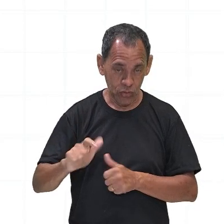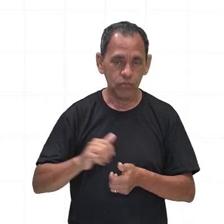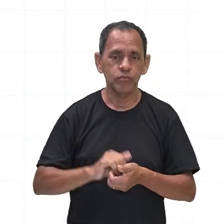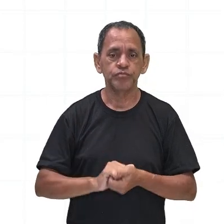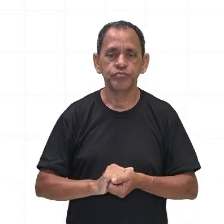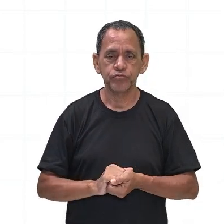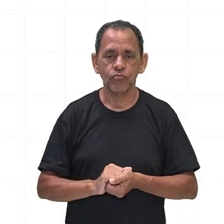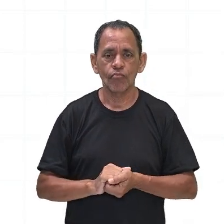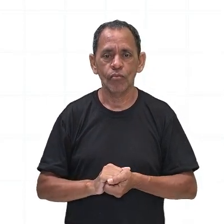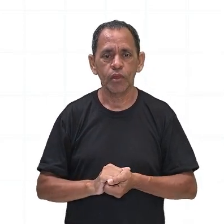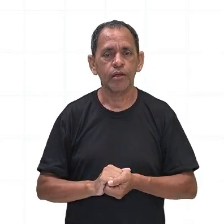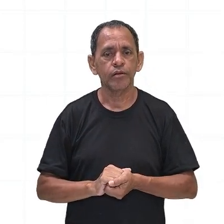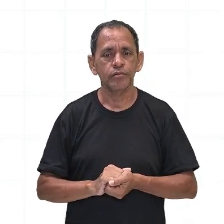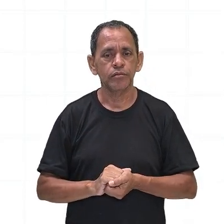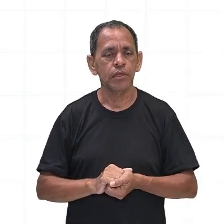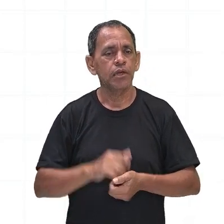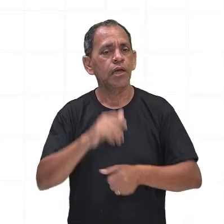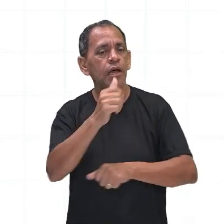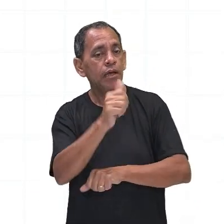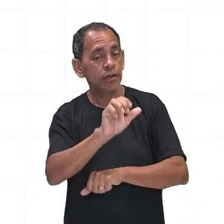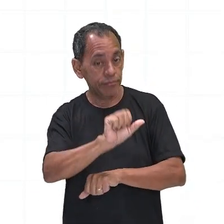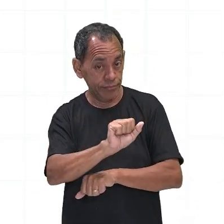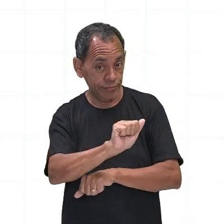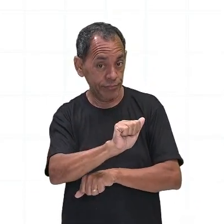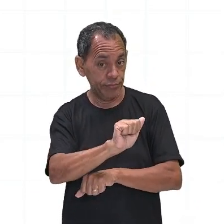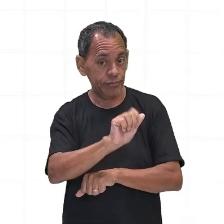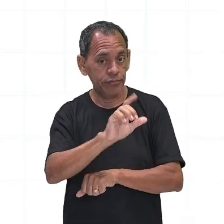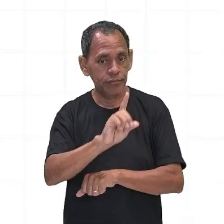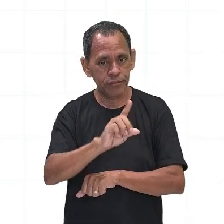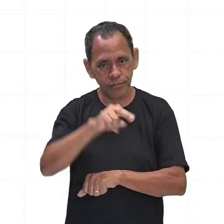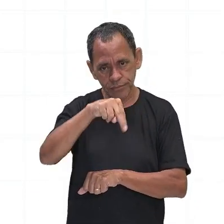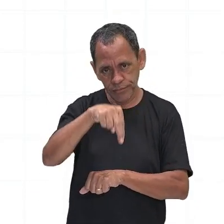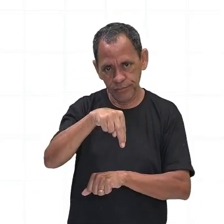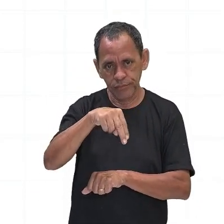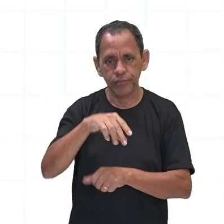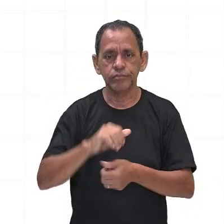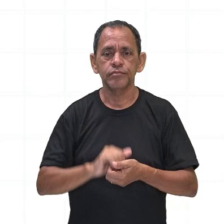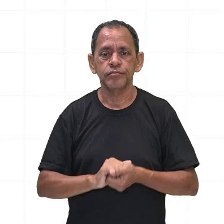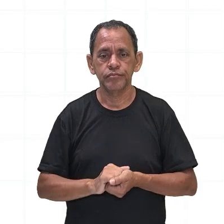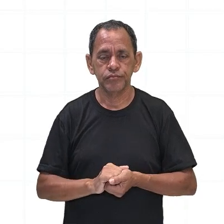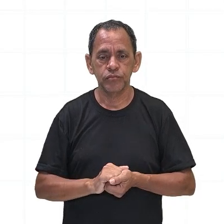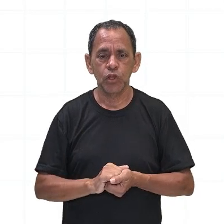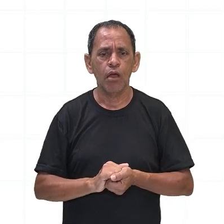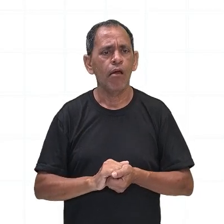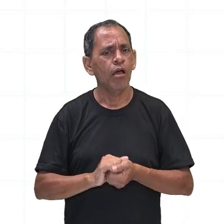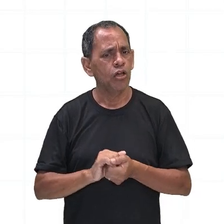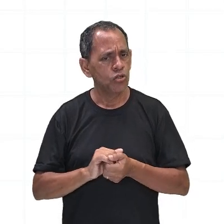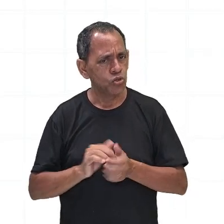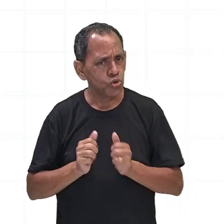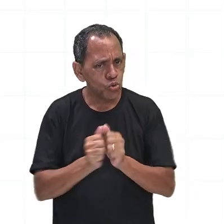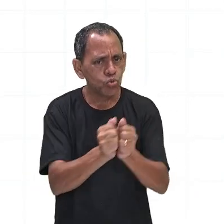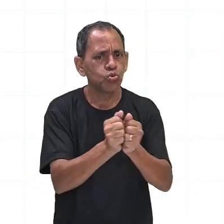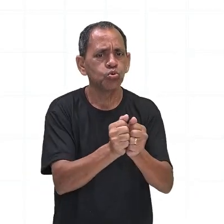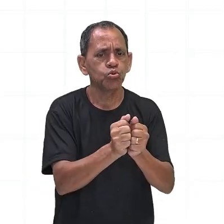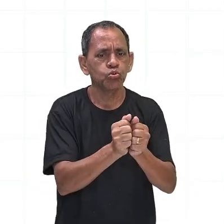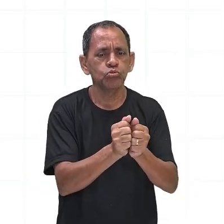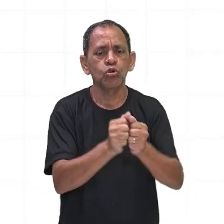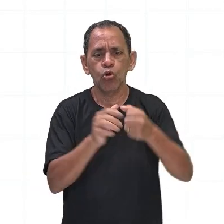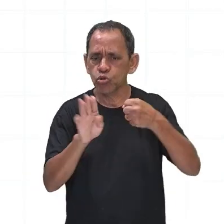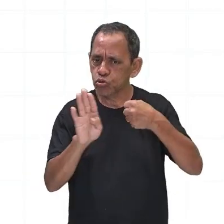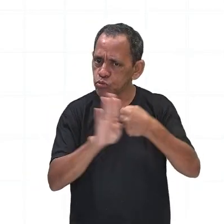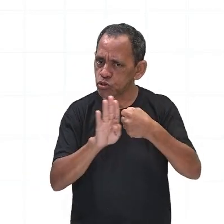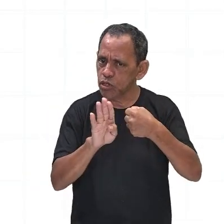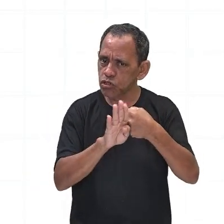adjuntos adnominais. Eles acompanham o nome, eles acompanham o substantivo. E